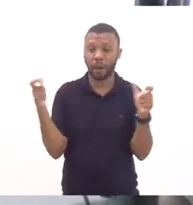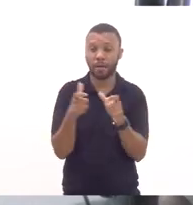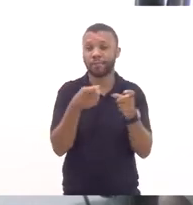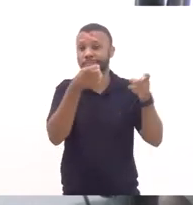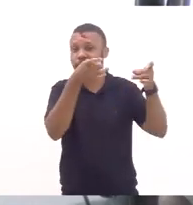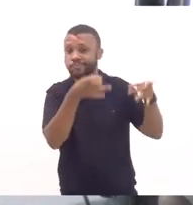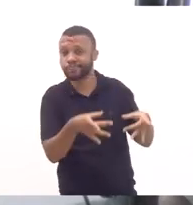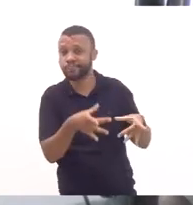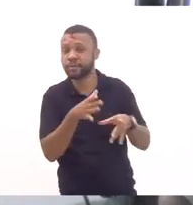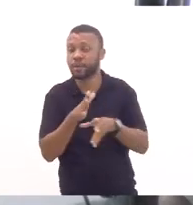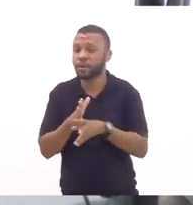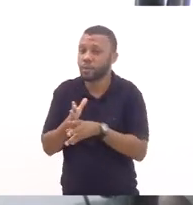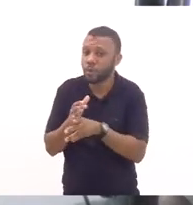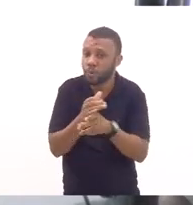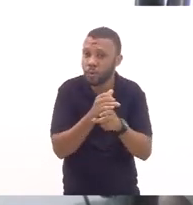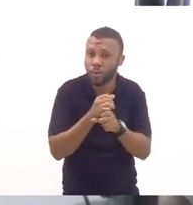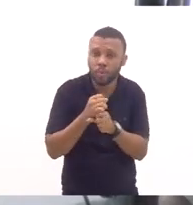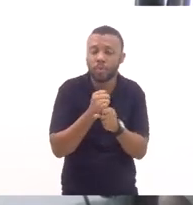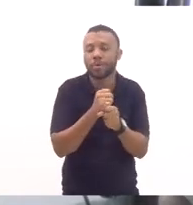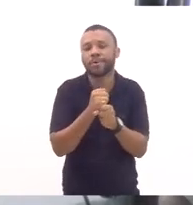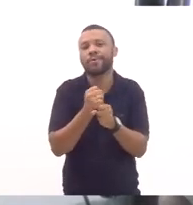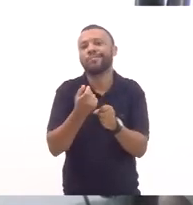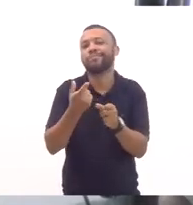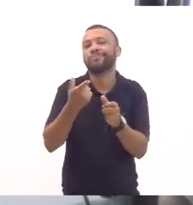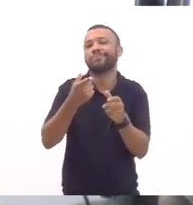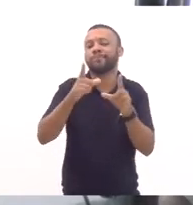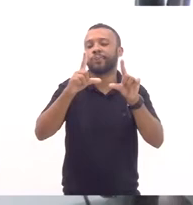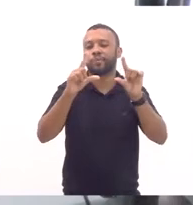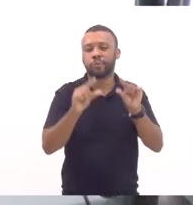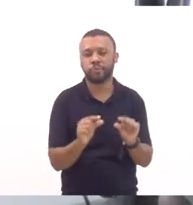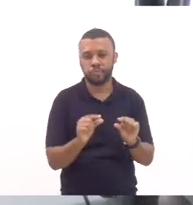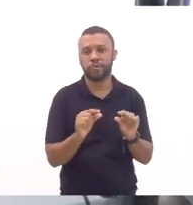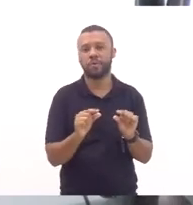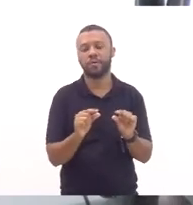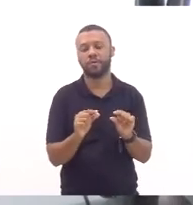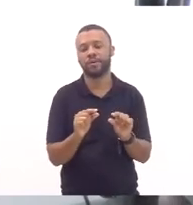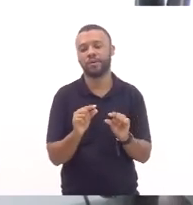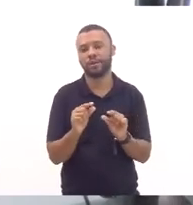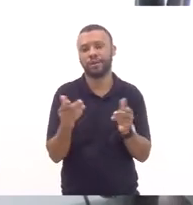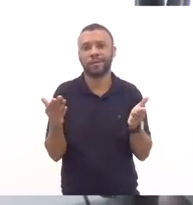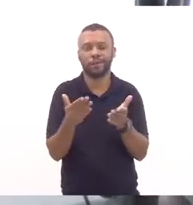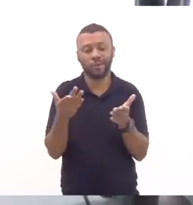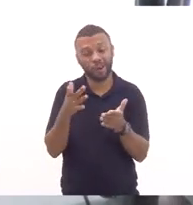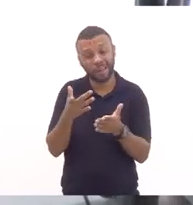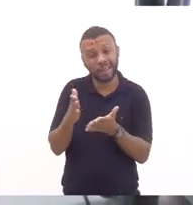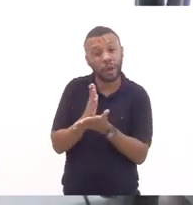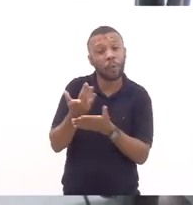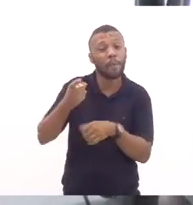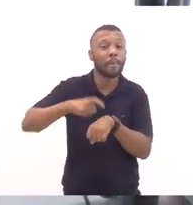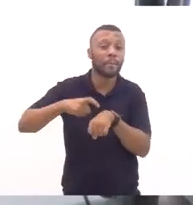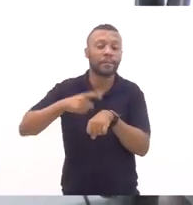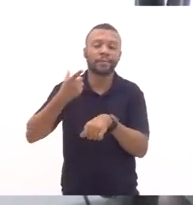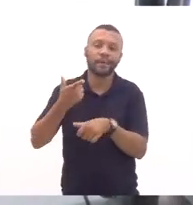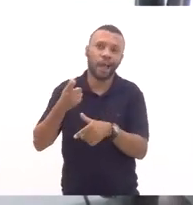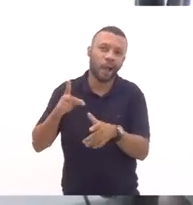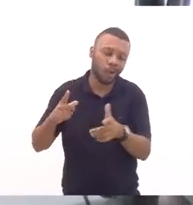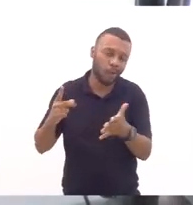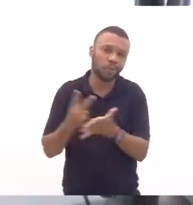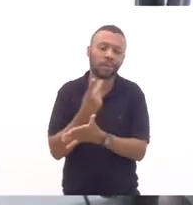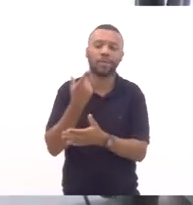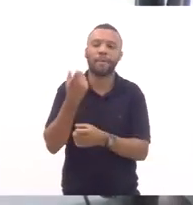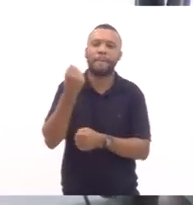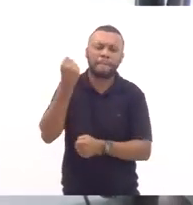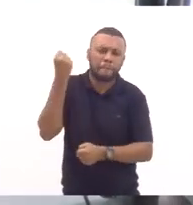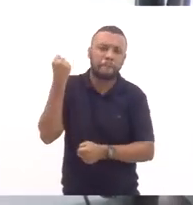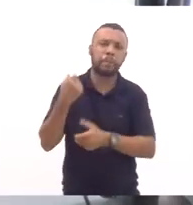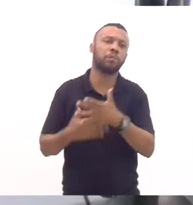a receita despencando, e tudo isso vem estourar em algum momento. Está estourando nesse momento. Mas, na